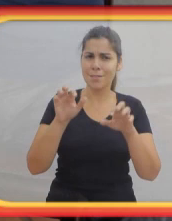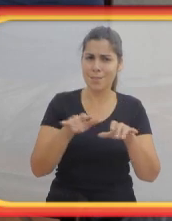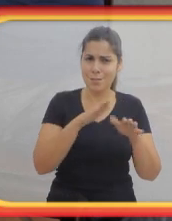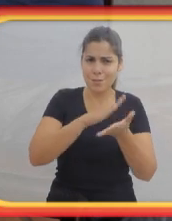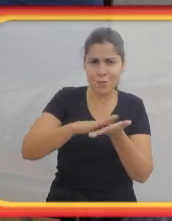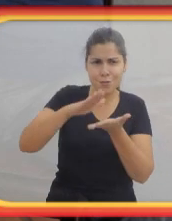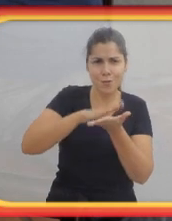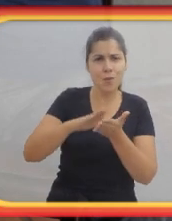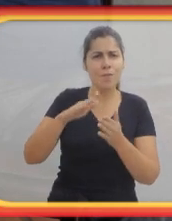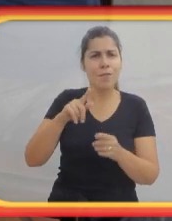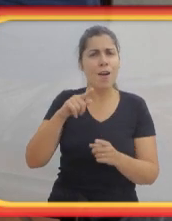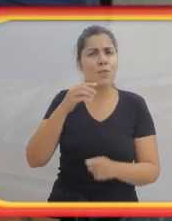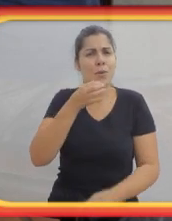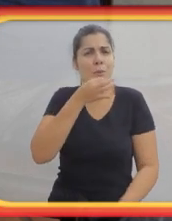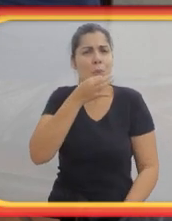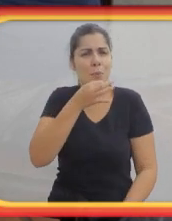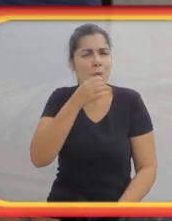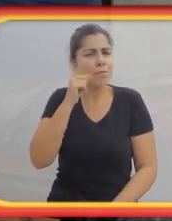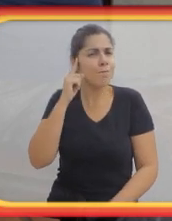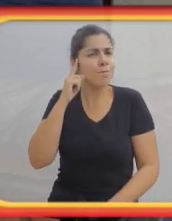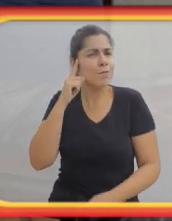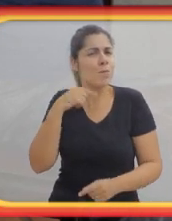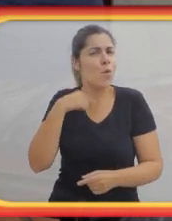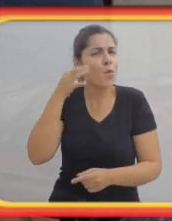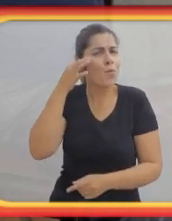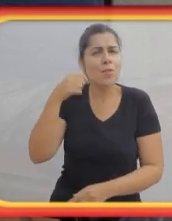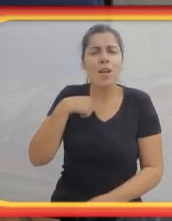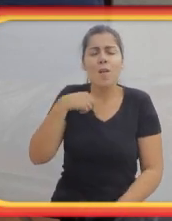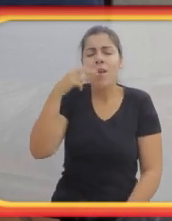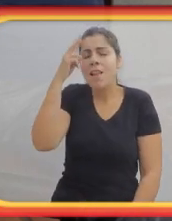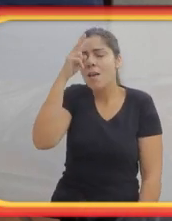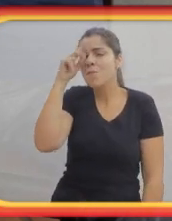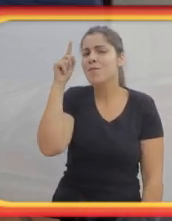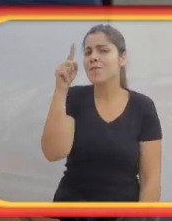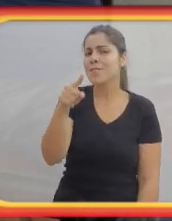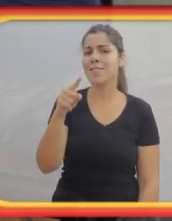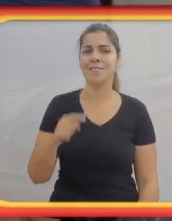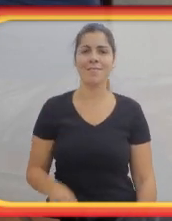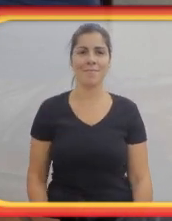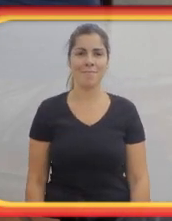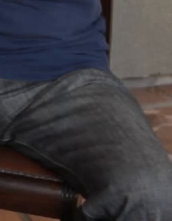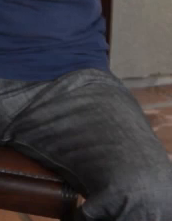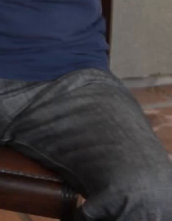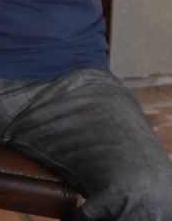filha. Da fábrica de tecidos,